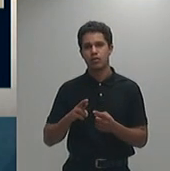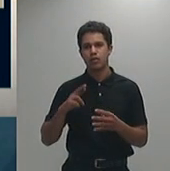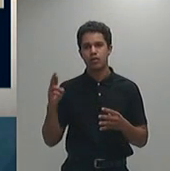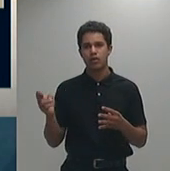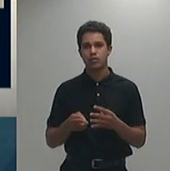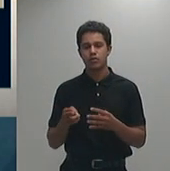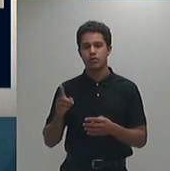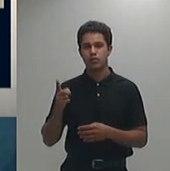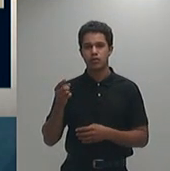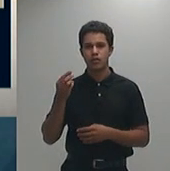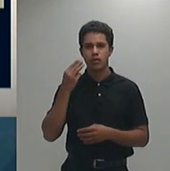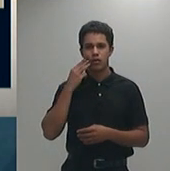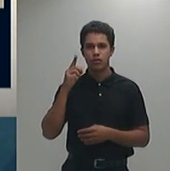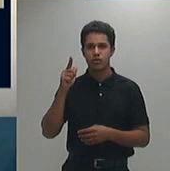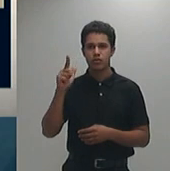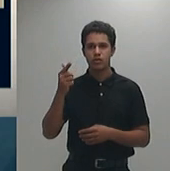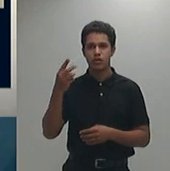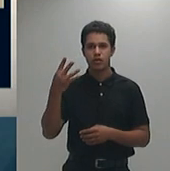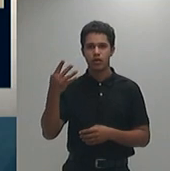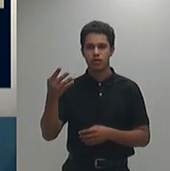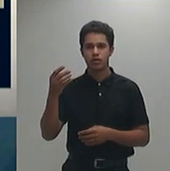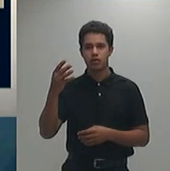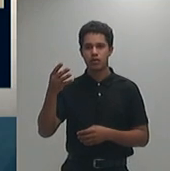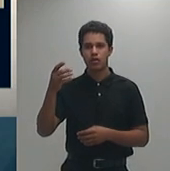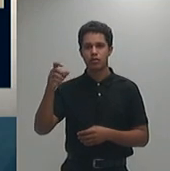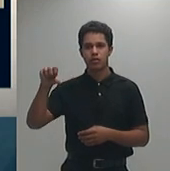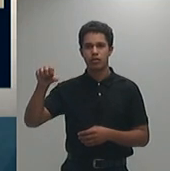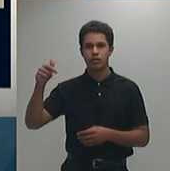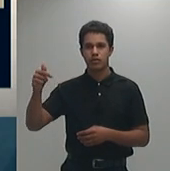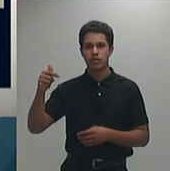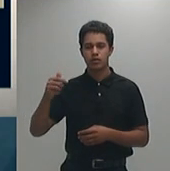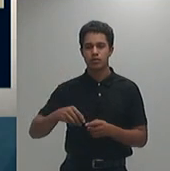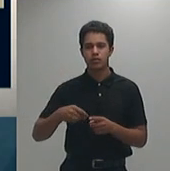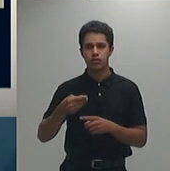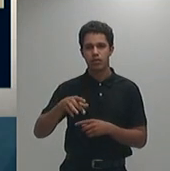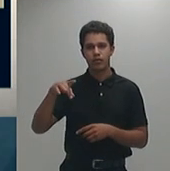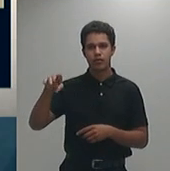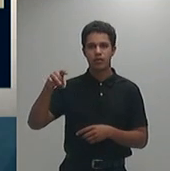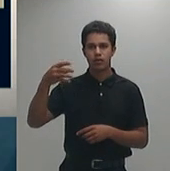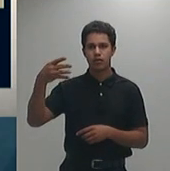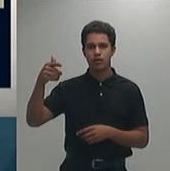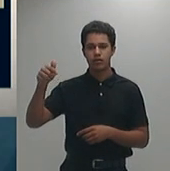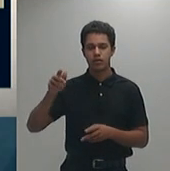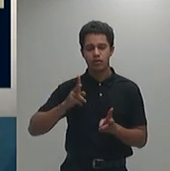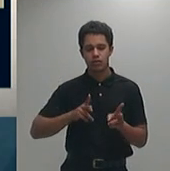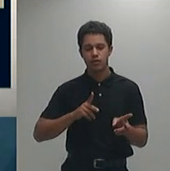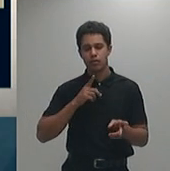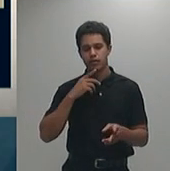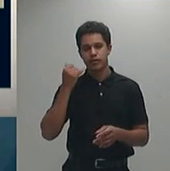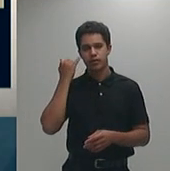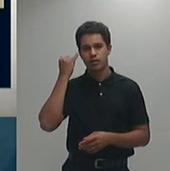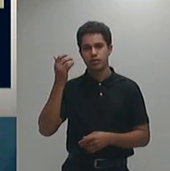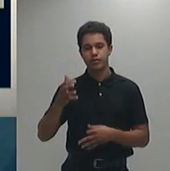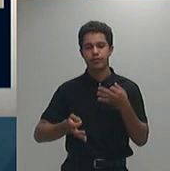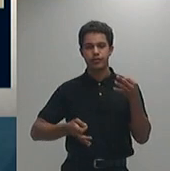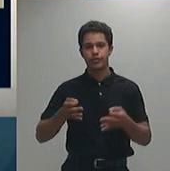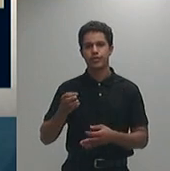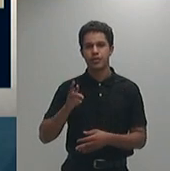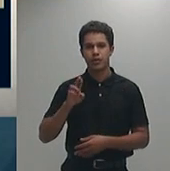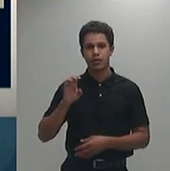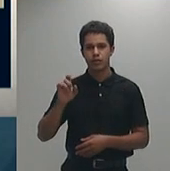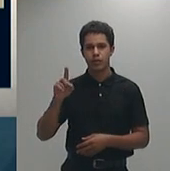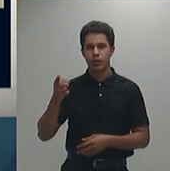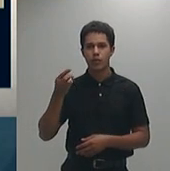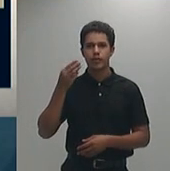497 a é possível a página 46 na mesma ocasião com o mesmo desfecho foi julgado resp 1000200